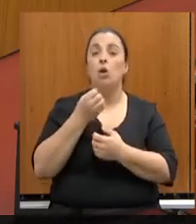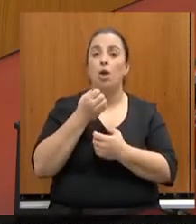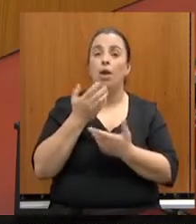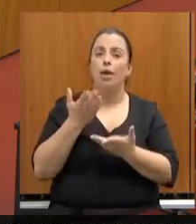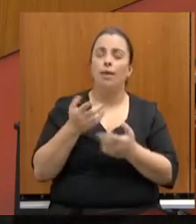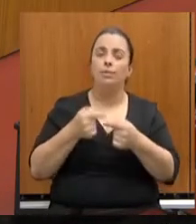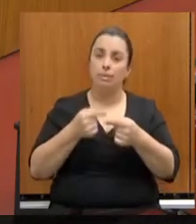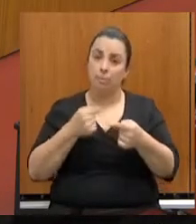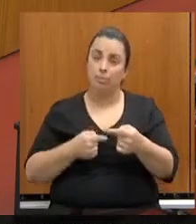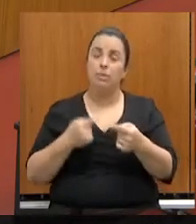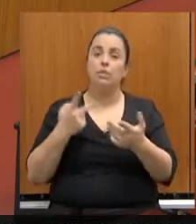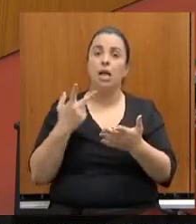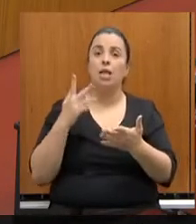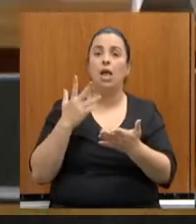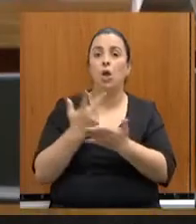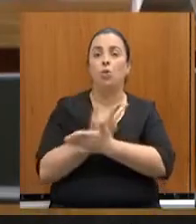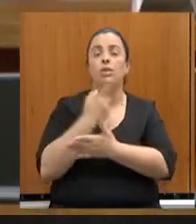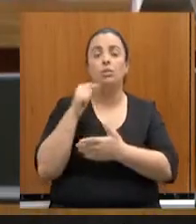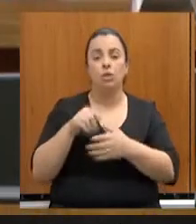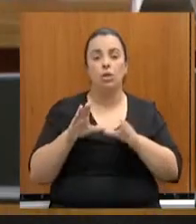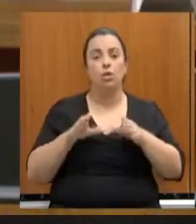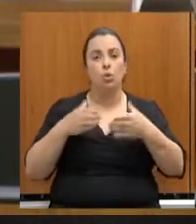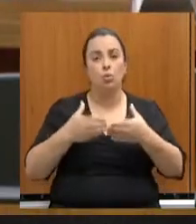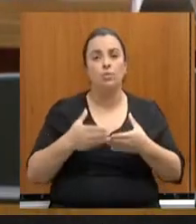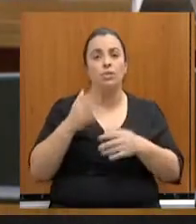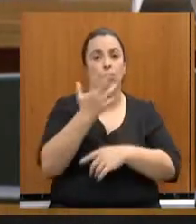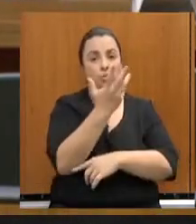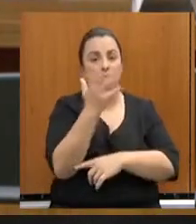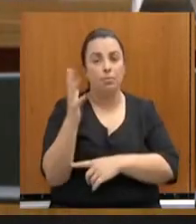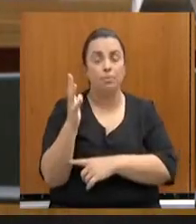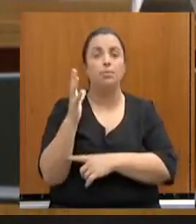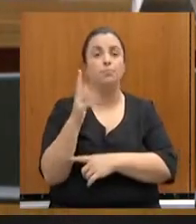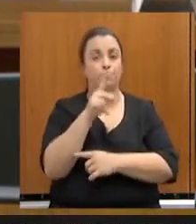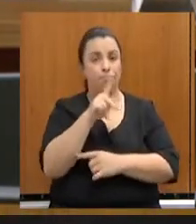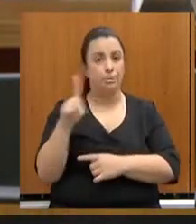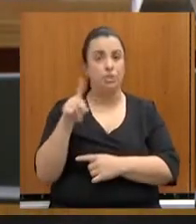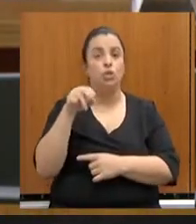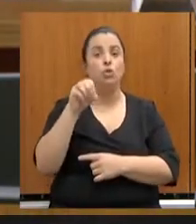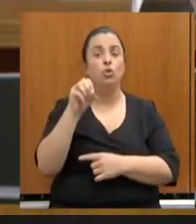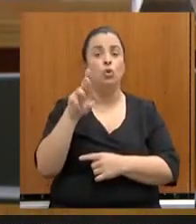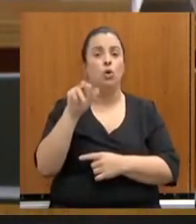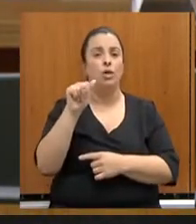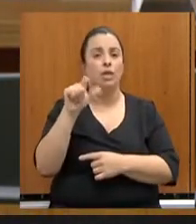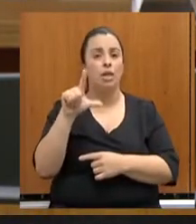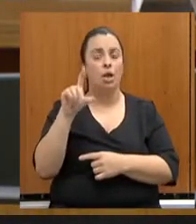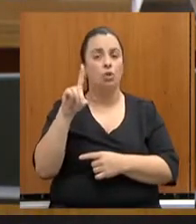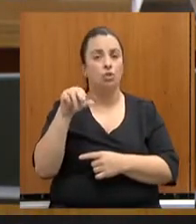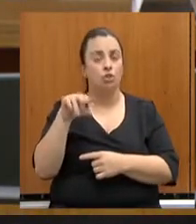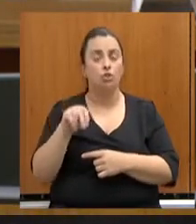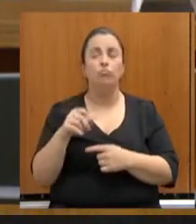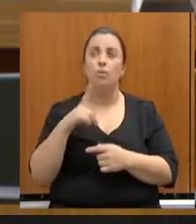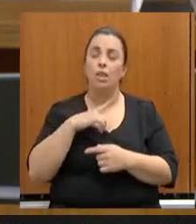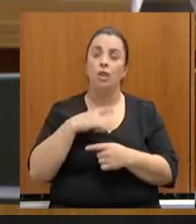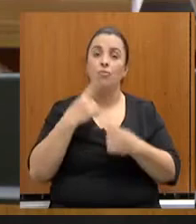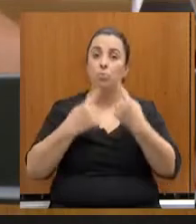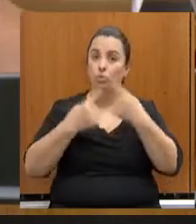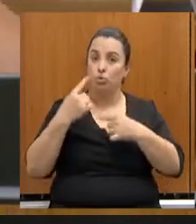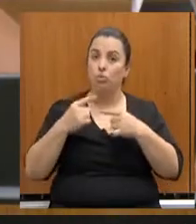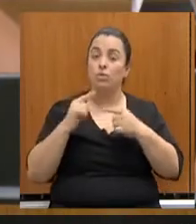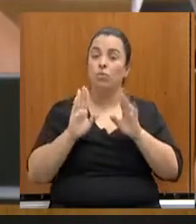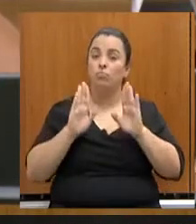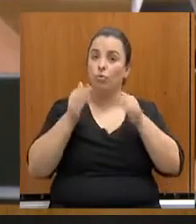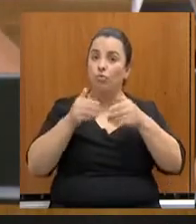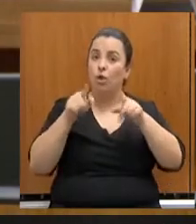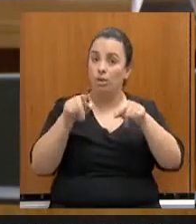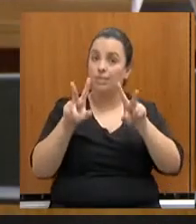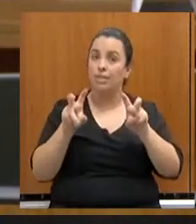na nessa comissão de Meio Ambiente presidida pelo Deputado Noraldino uma discussão sobre o tema Mas é